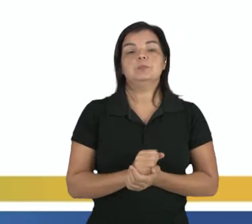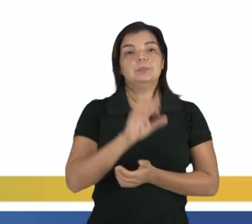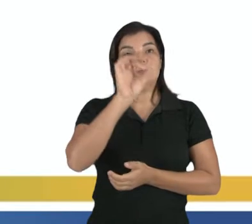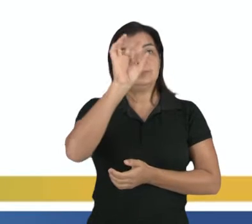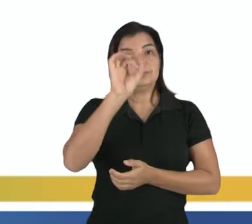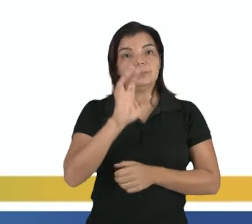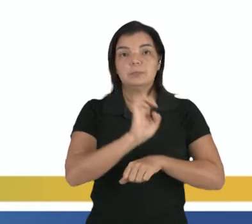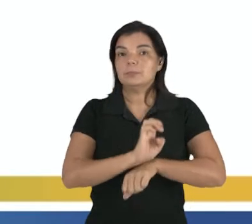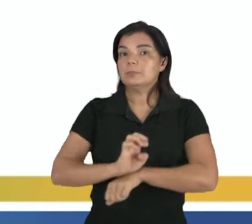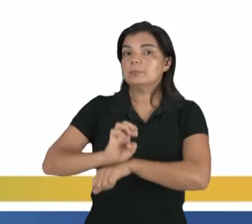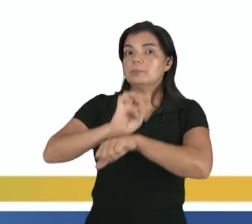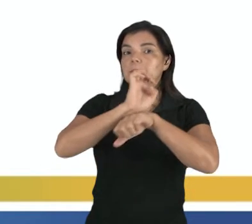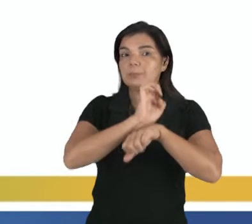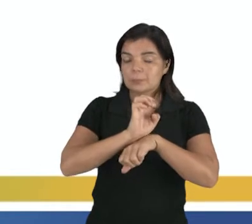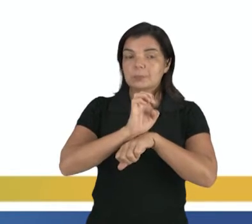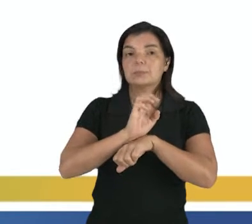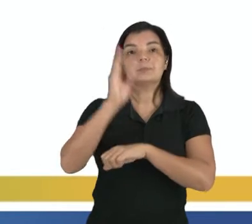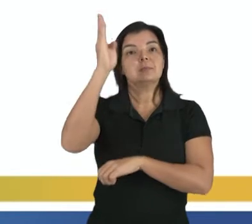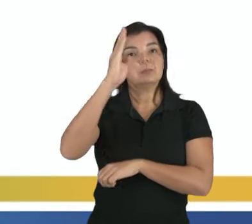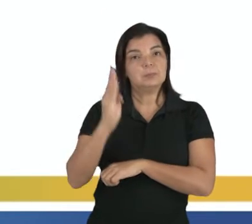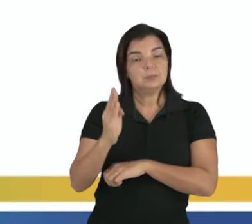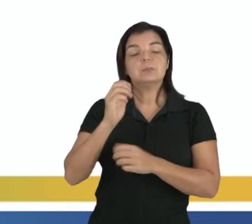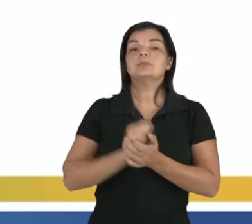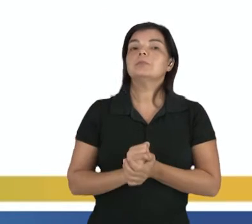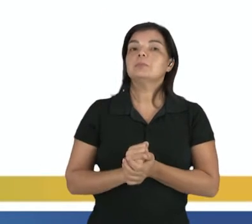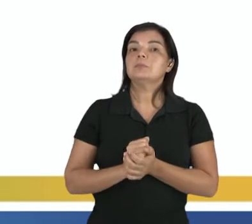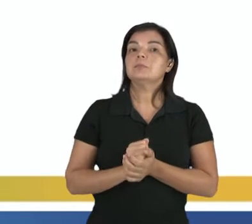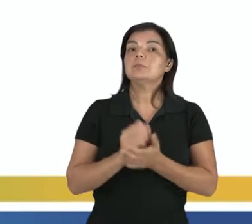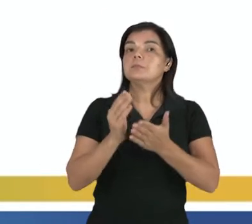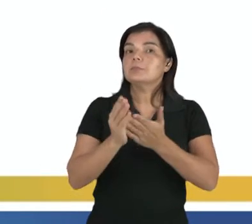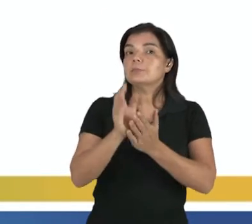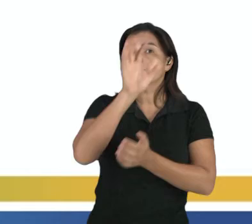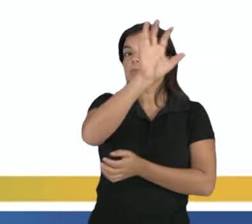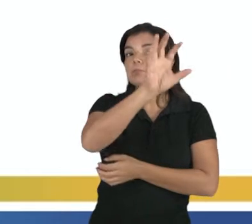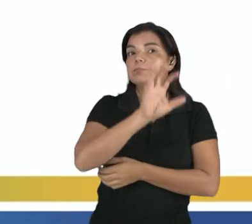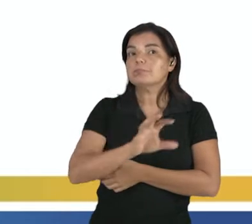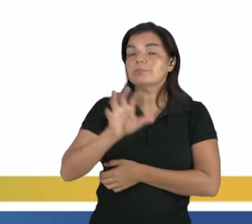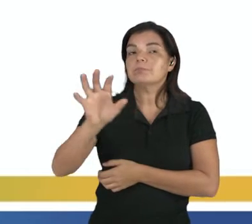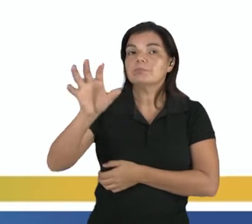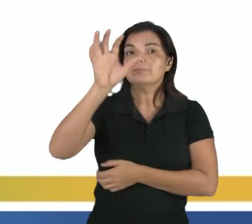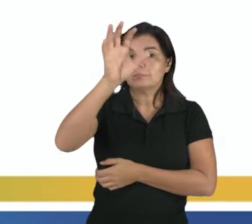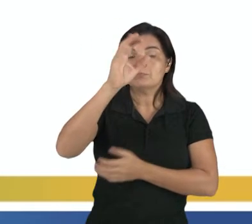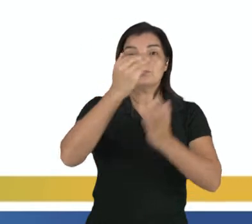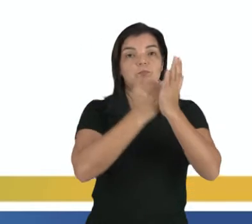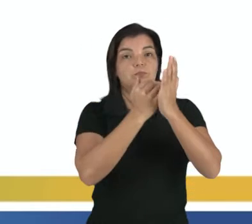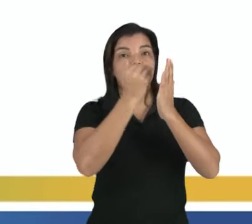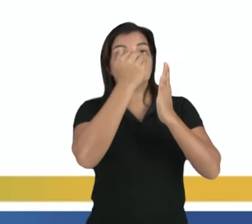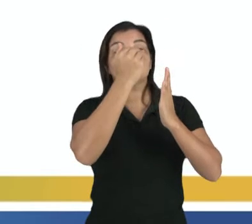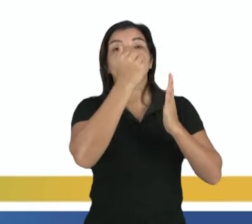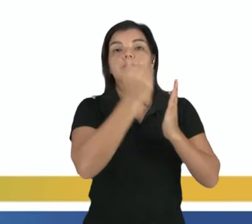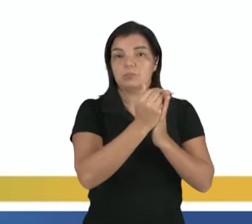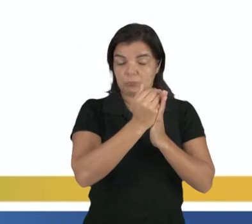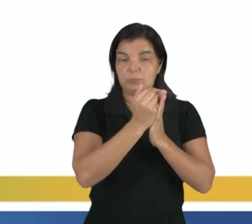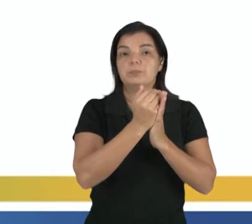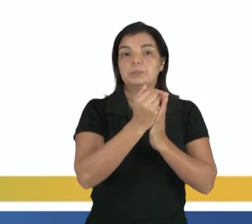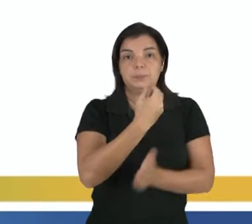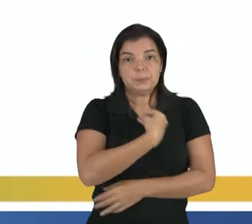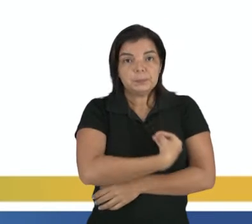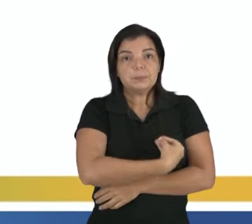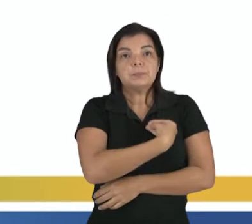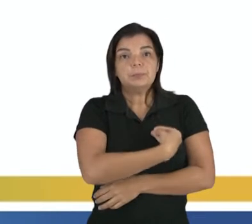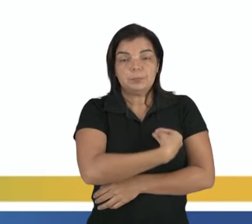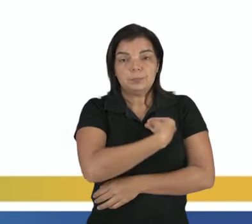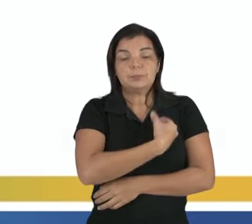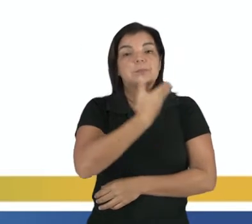cada estado do Brasil, né? E dividido por regiões. Entende-se que quanto maior for a taxa, ou seja, quanto maior a expectativa de